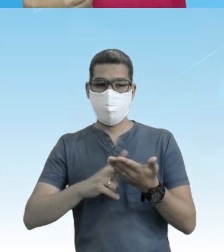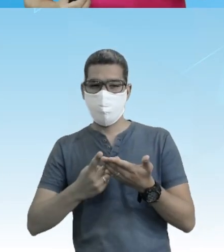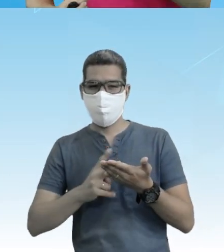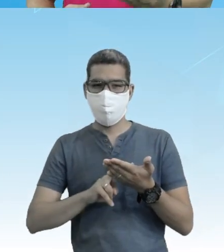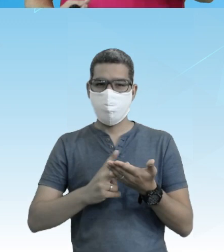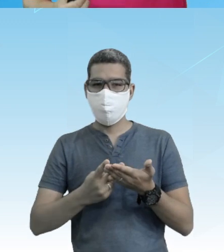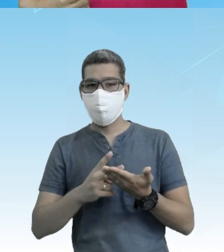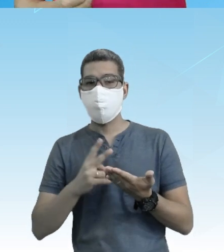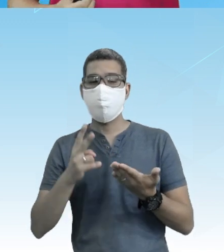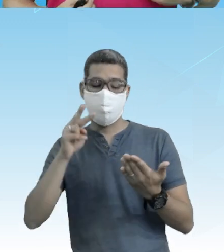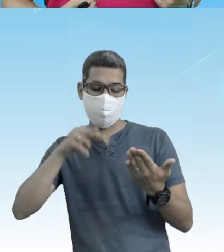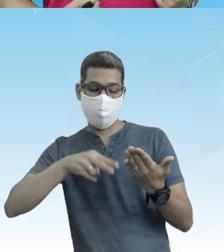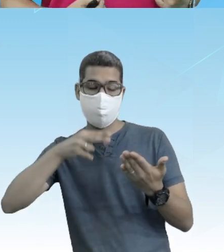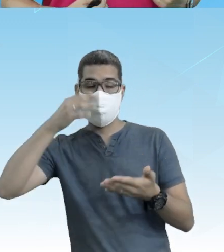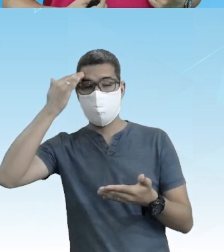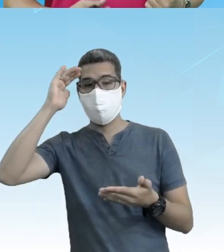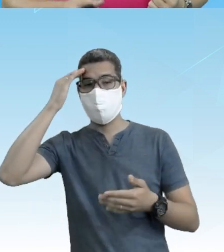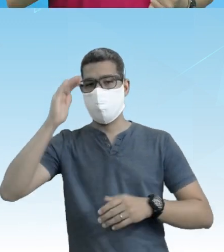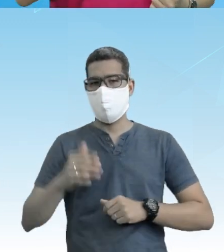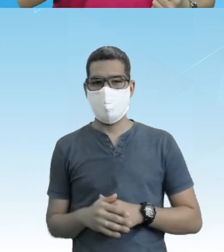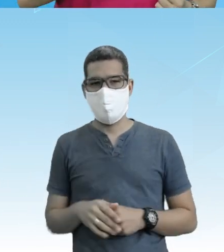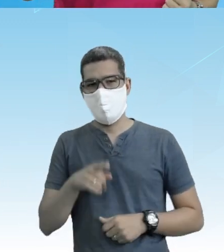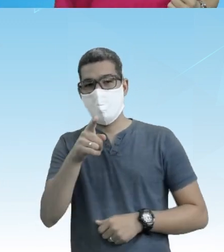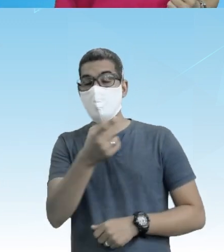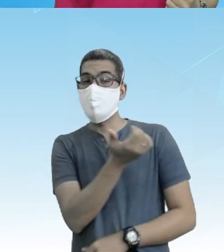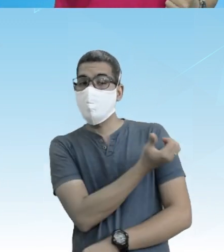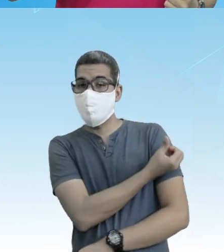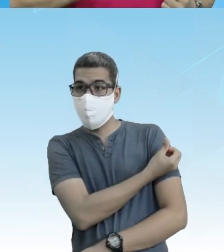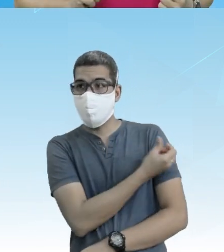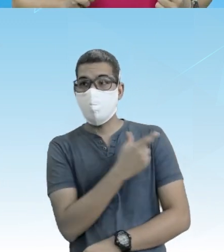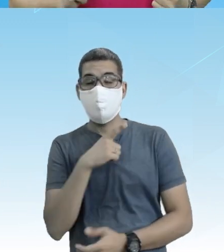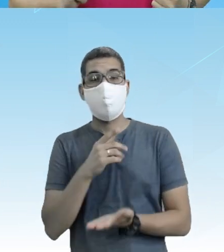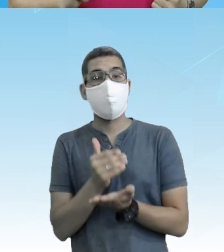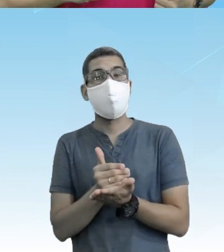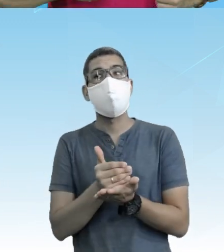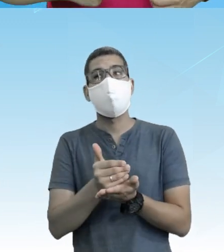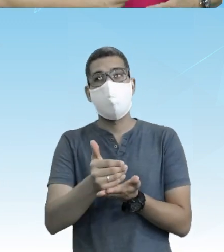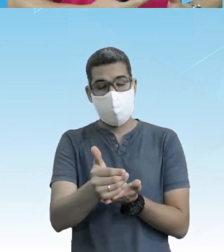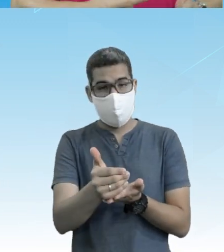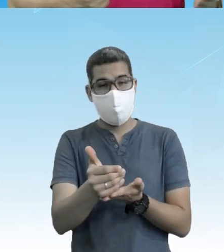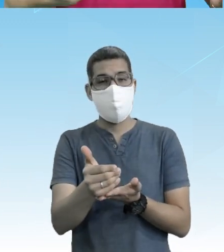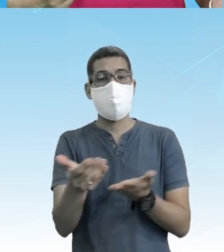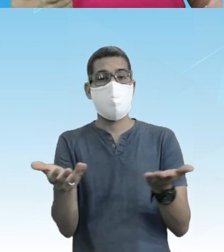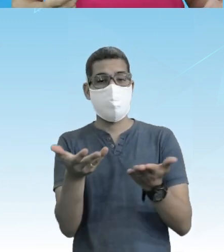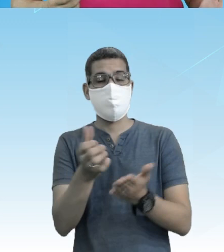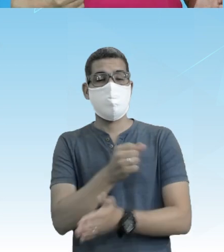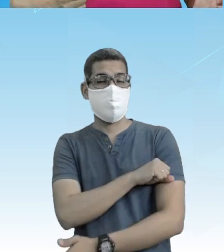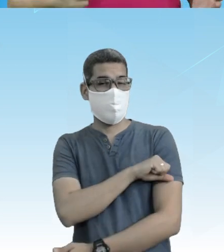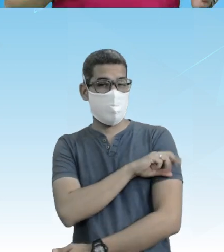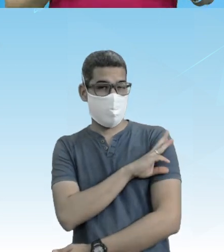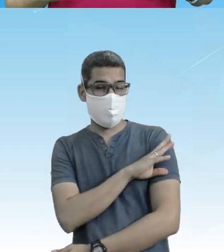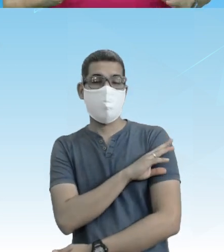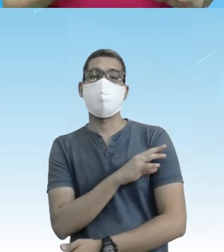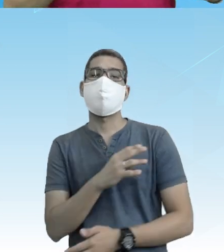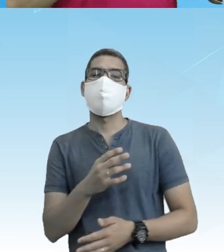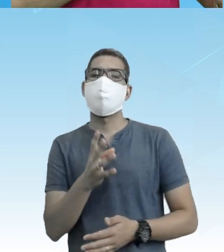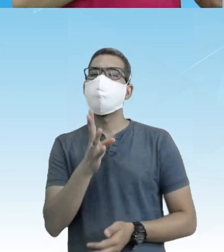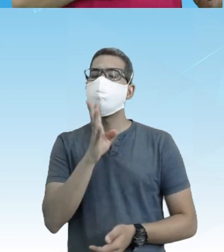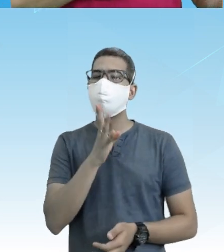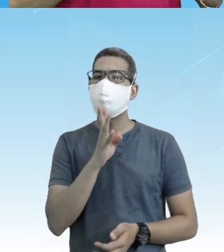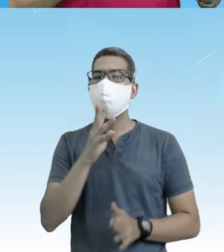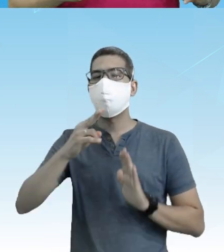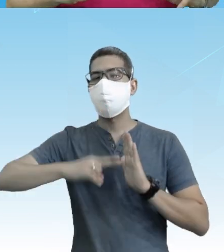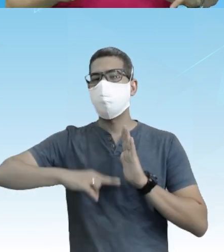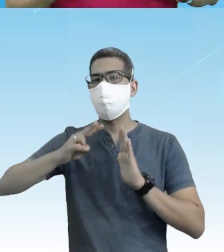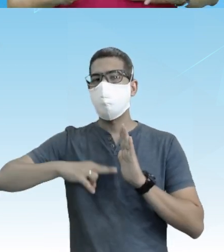para você, estudante do sexto ano, que está iniciando agora, certo? No ensino fundamental. Conhecer,